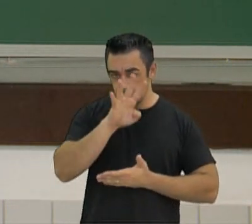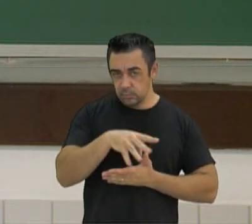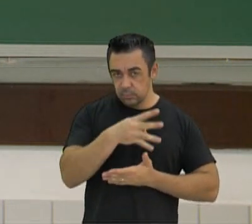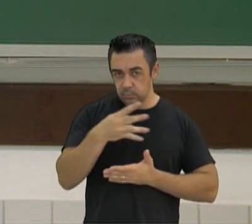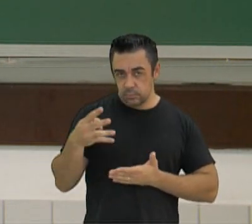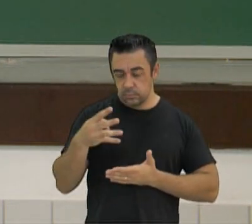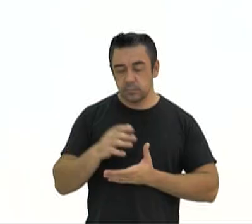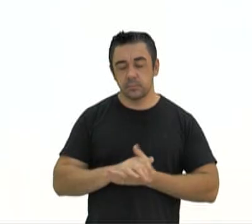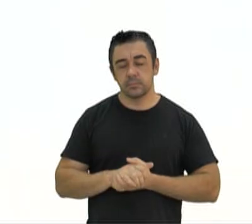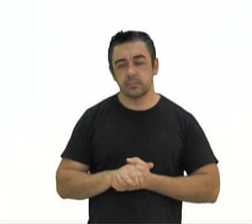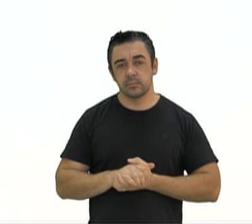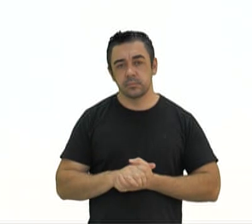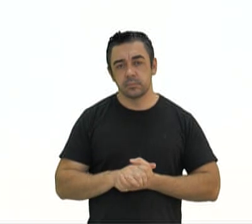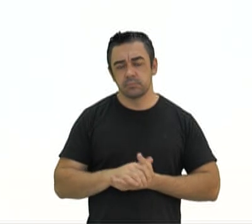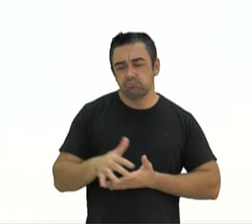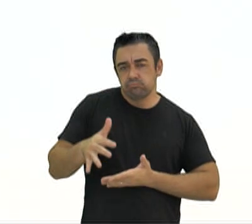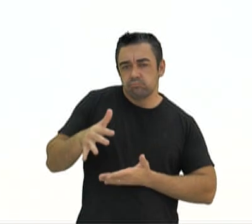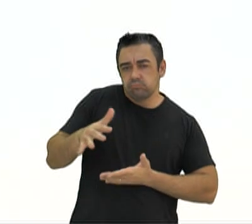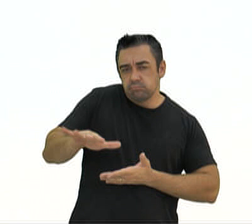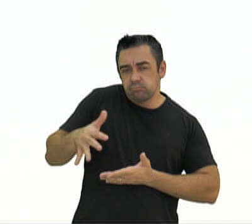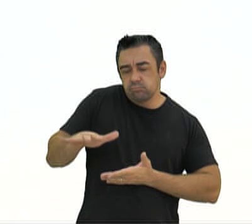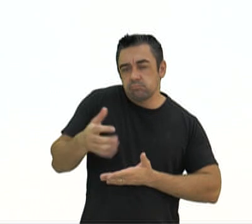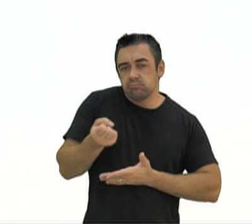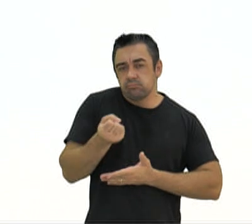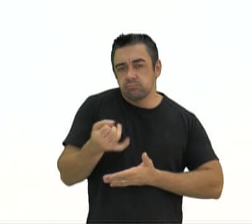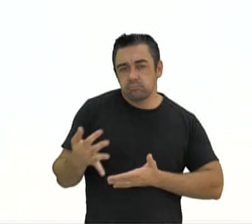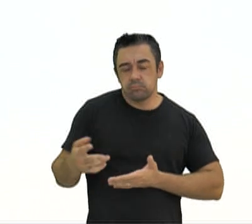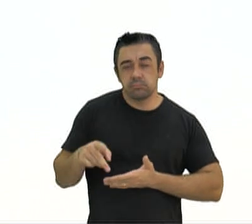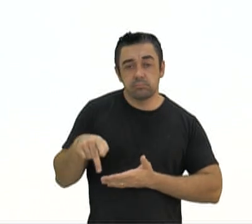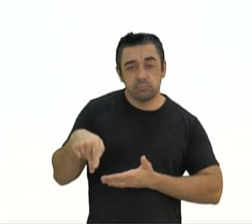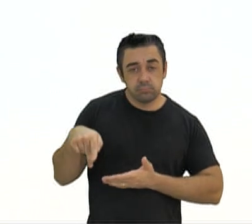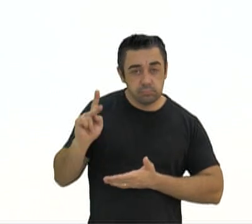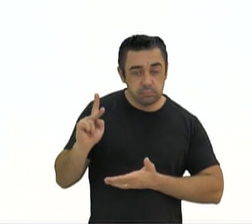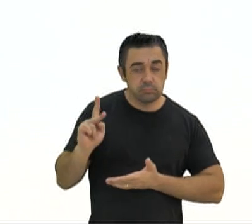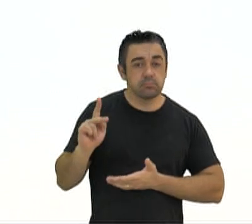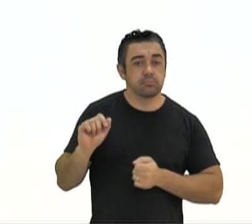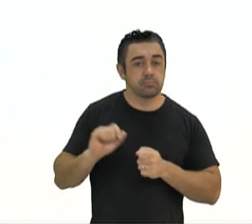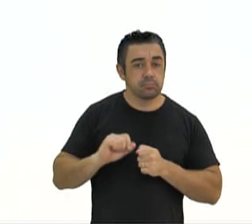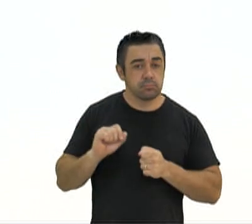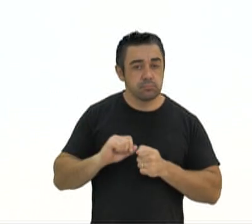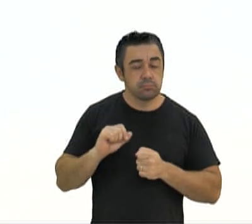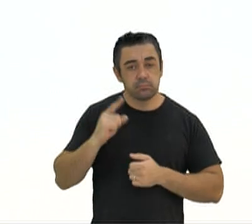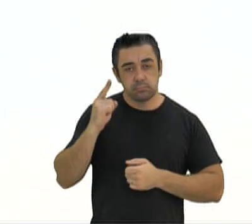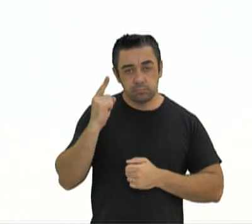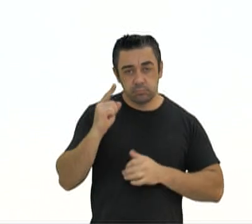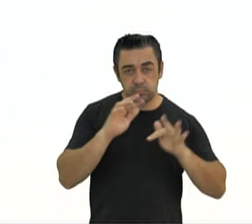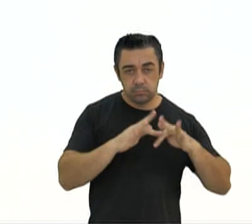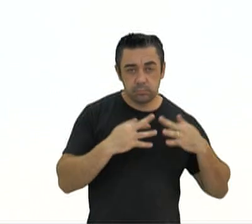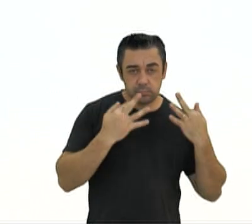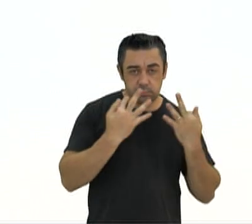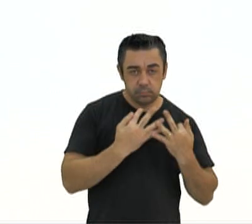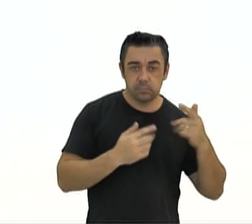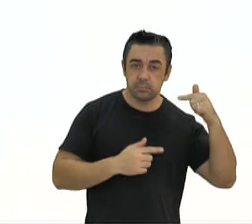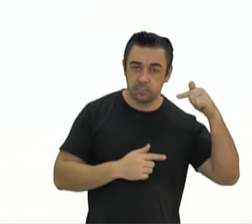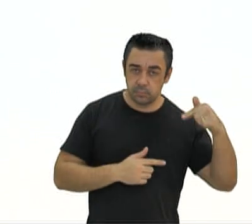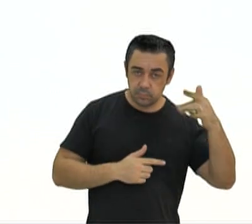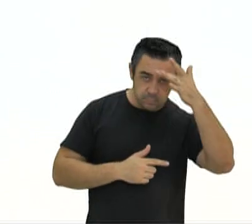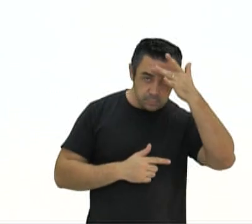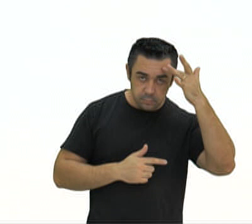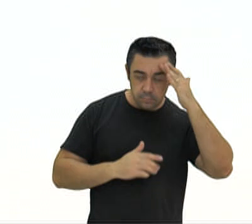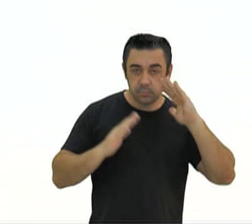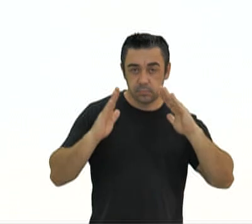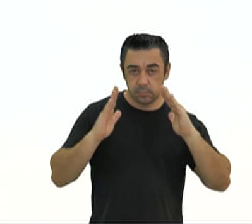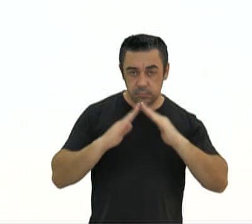tá? Em média, quantos quilogramas de lixo foram produzidos por uma família de 7 pessoas que mora